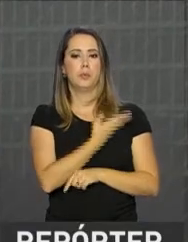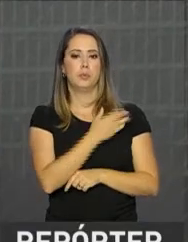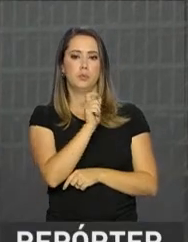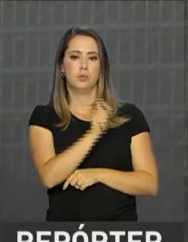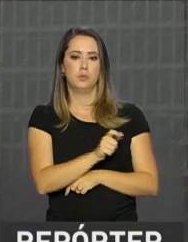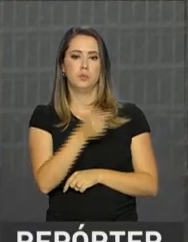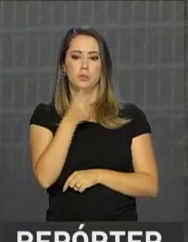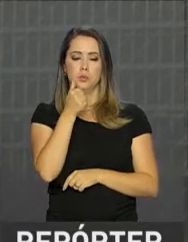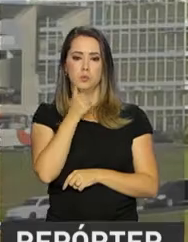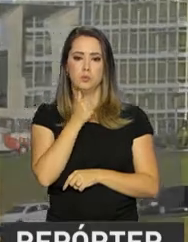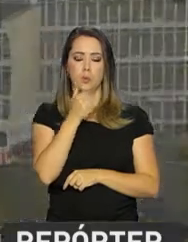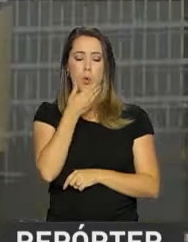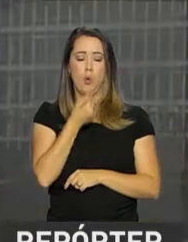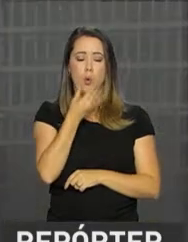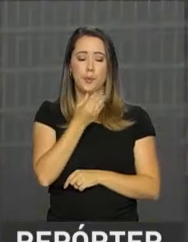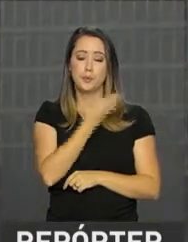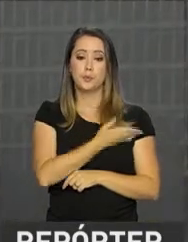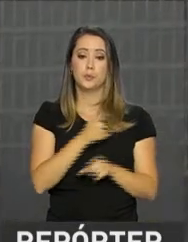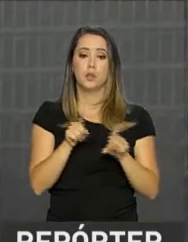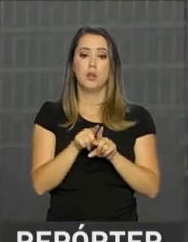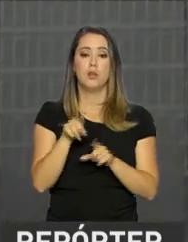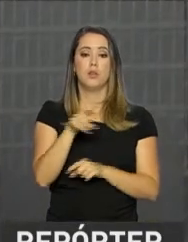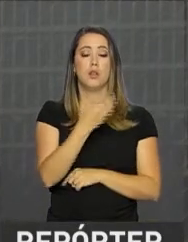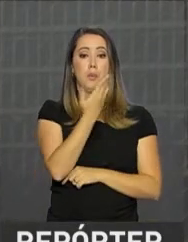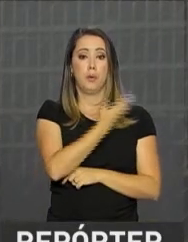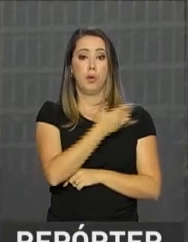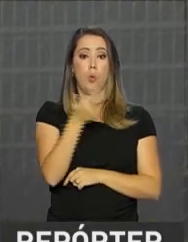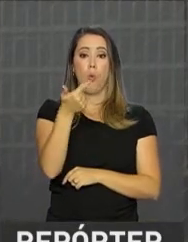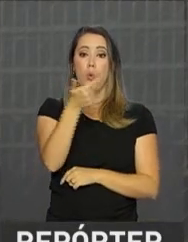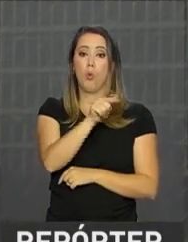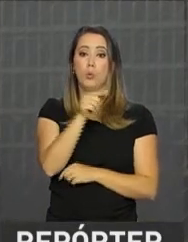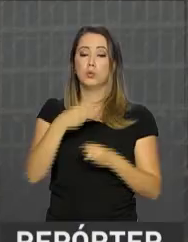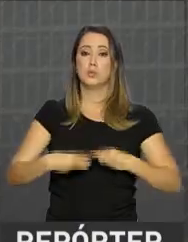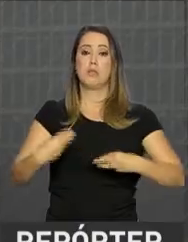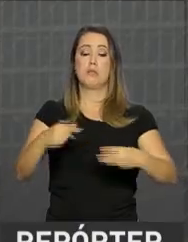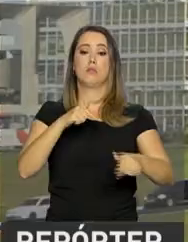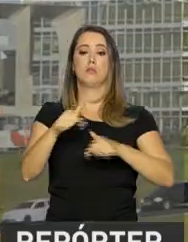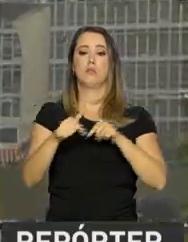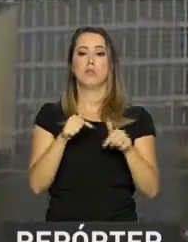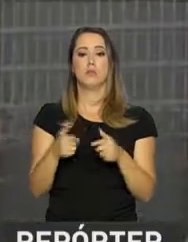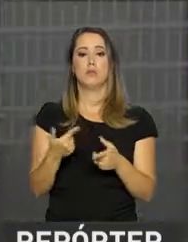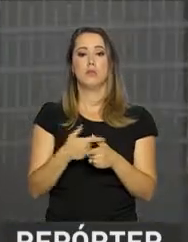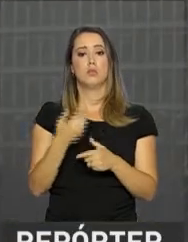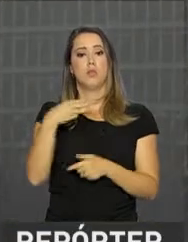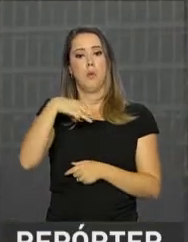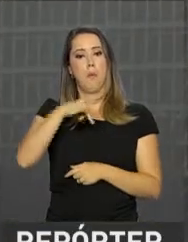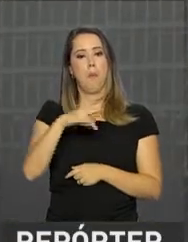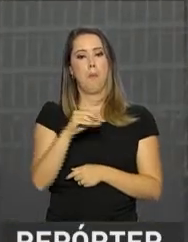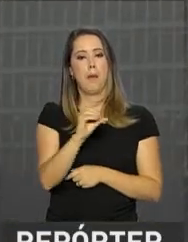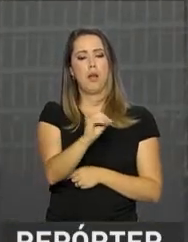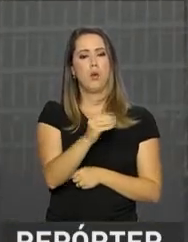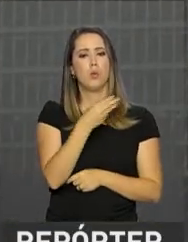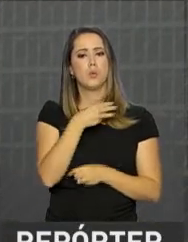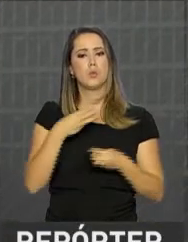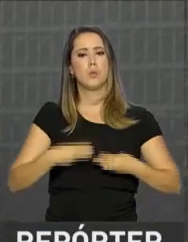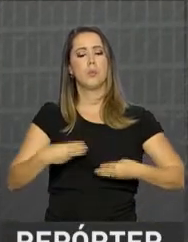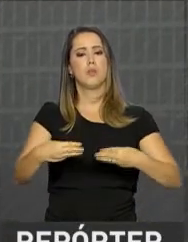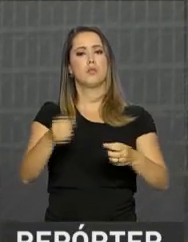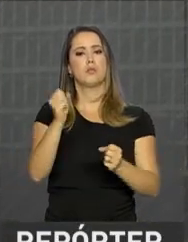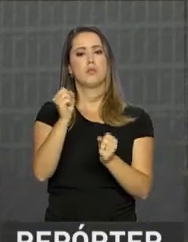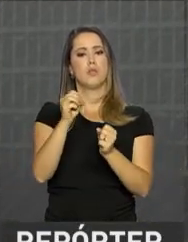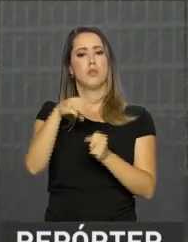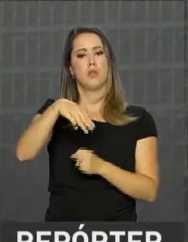ministério do planejamento elton eo muro foi efetivado no ministério do trabalho e marcos jorge na pasta da indústria